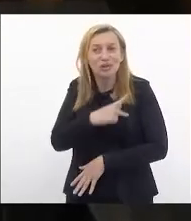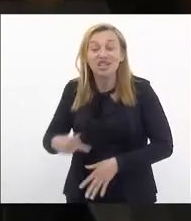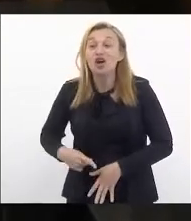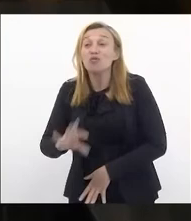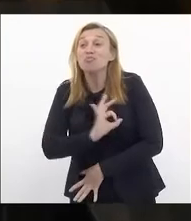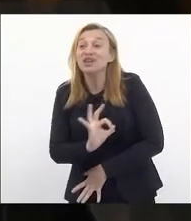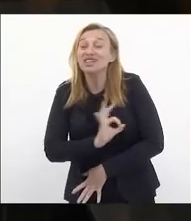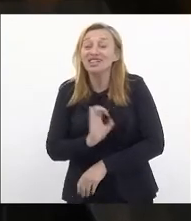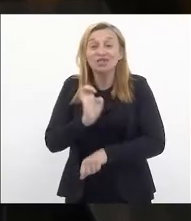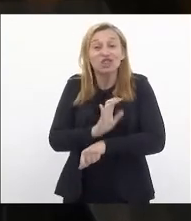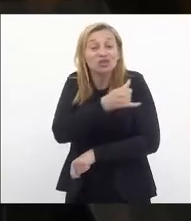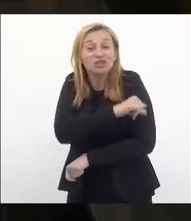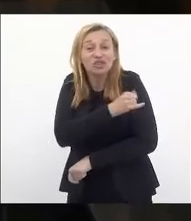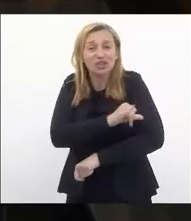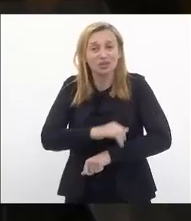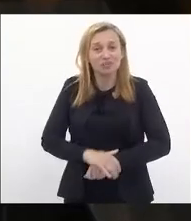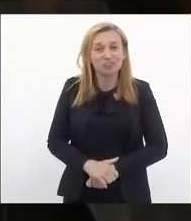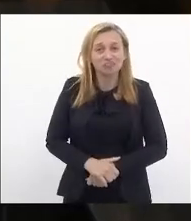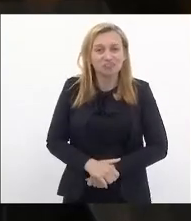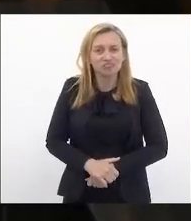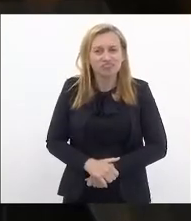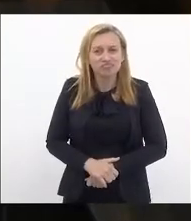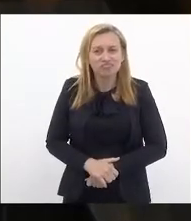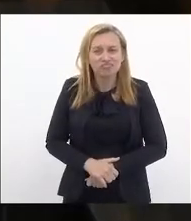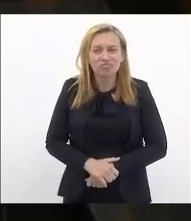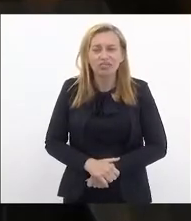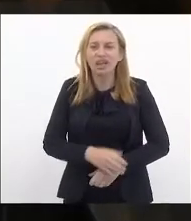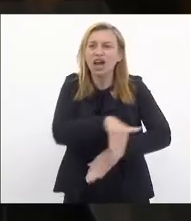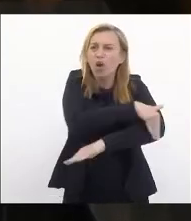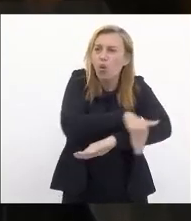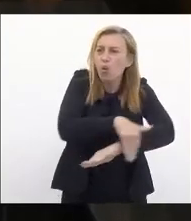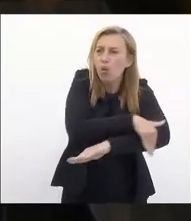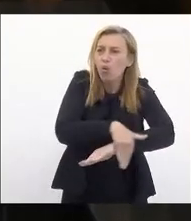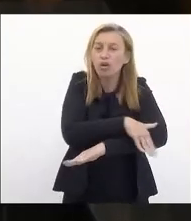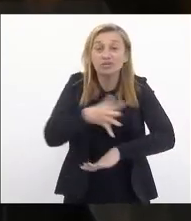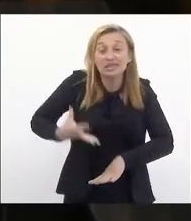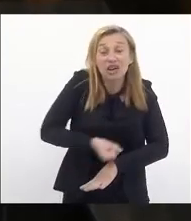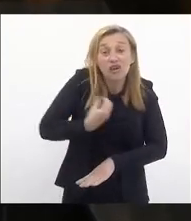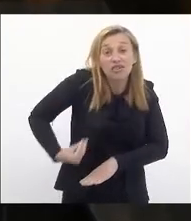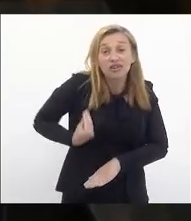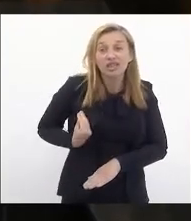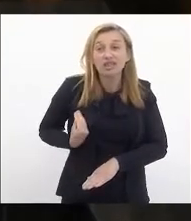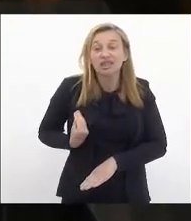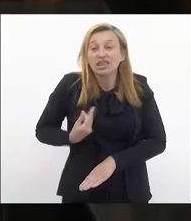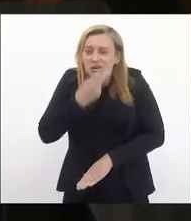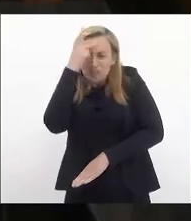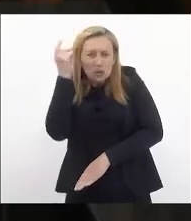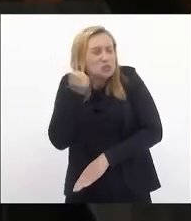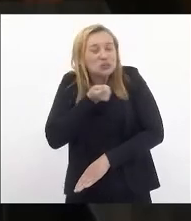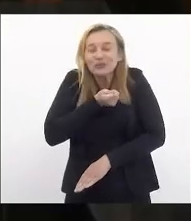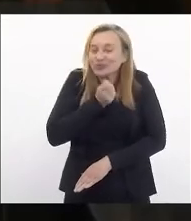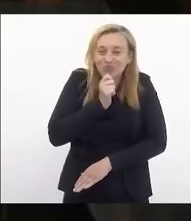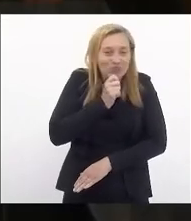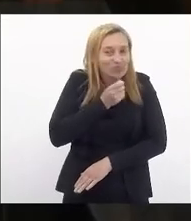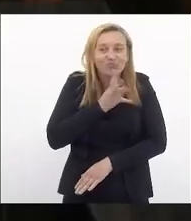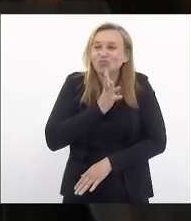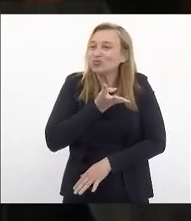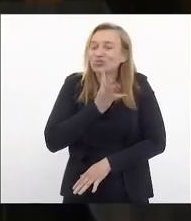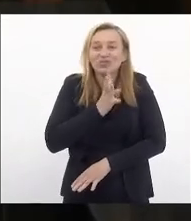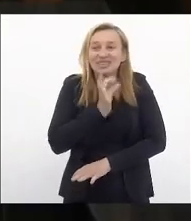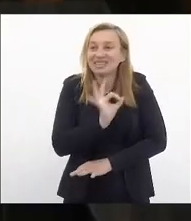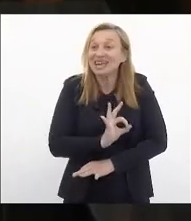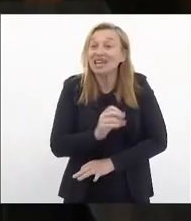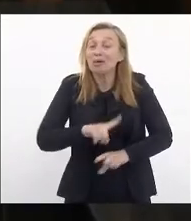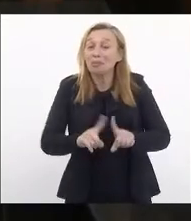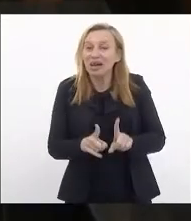policiais do estado do Rio de Janeiro que estão nas ruas para salvar a vida de quem eles nem conhecem mas o